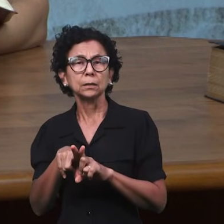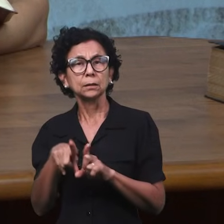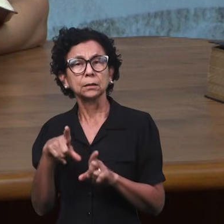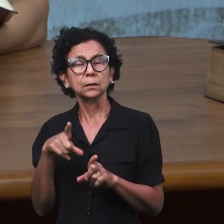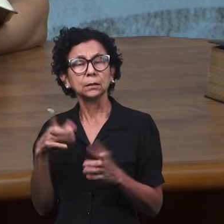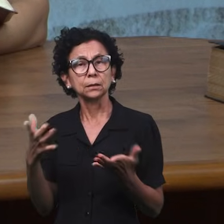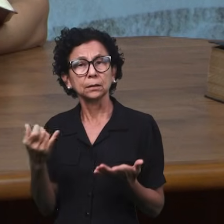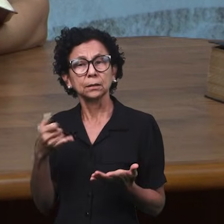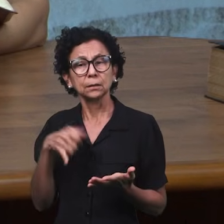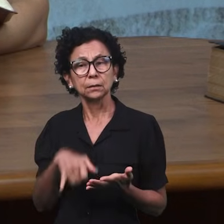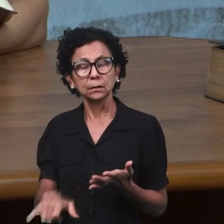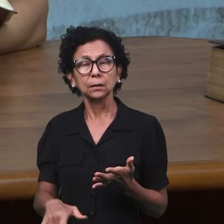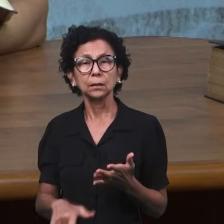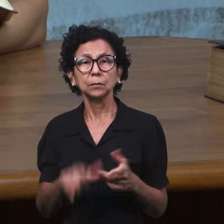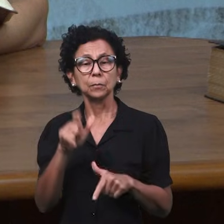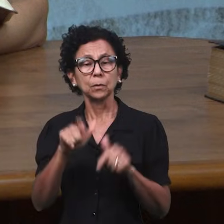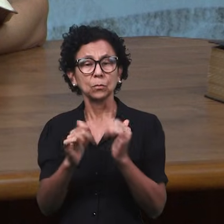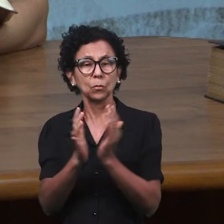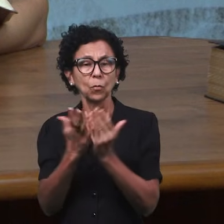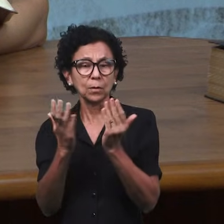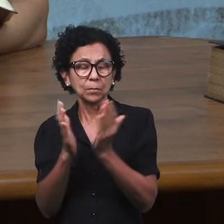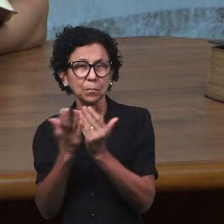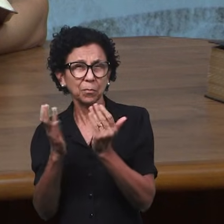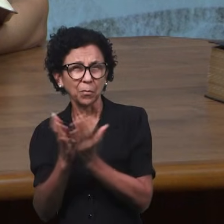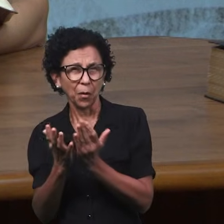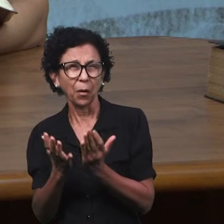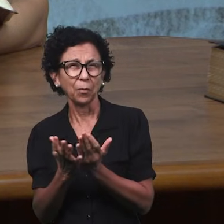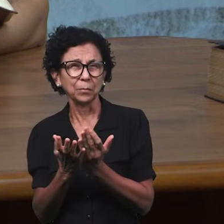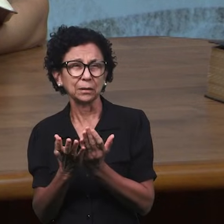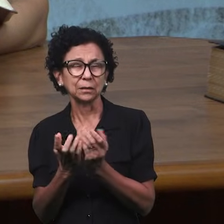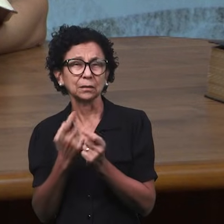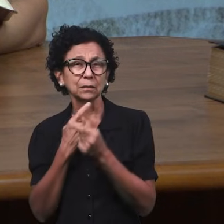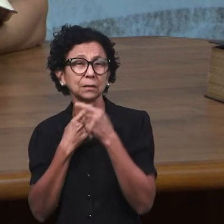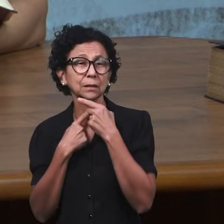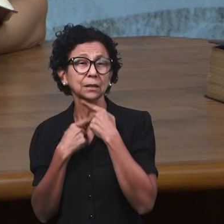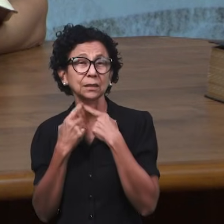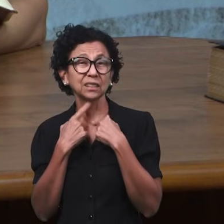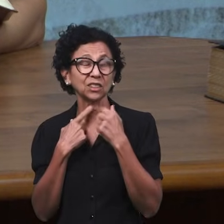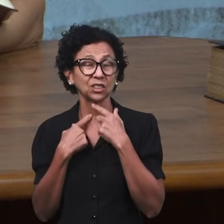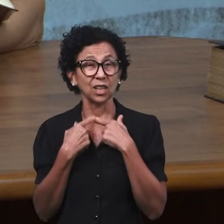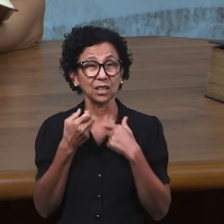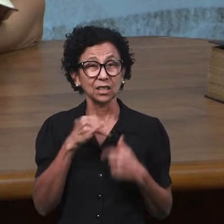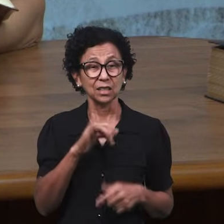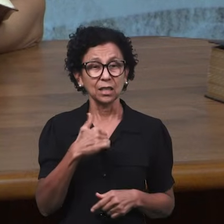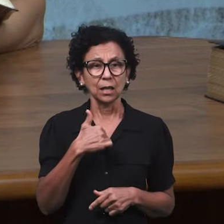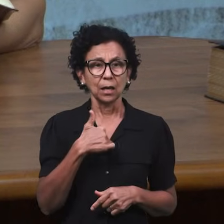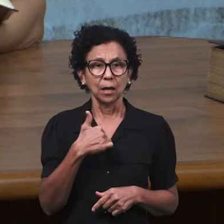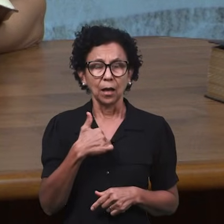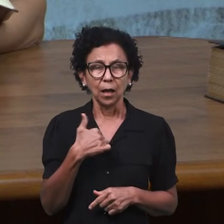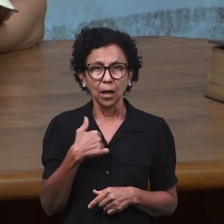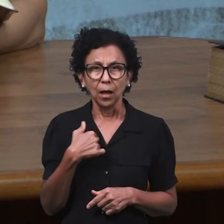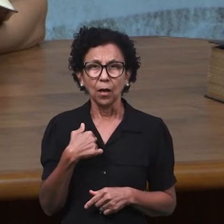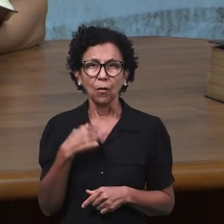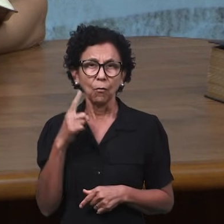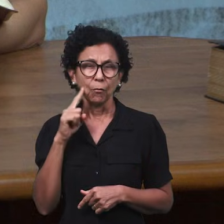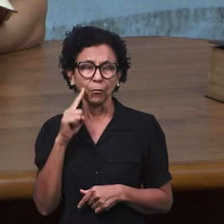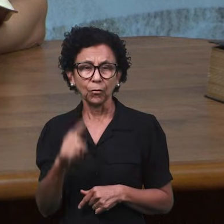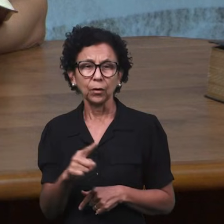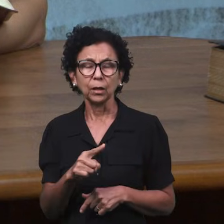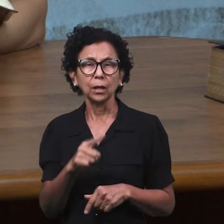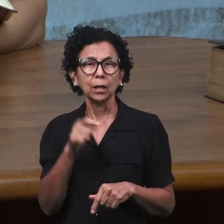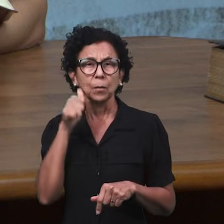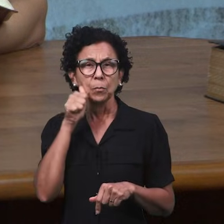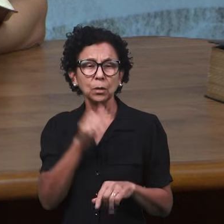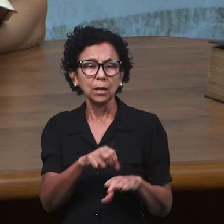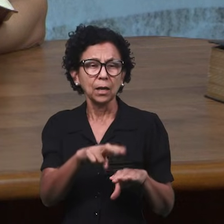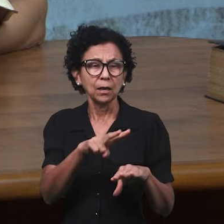o que os pobres desejavam, ou fiz desfalecer os olhos da viúva, ou só comi o